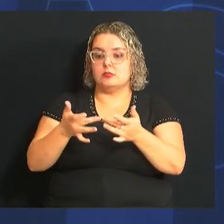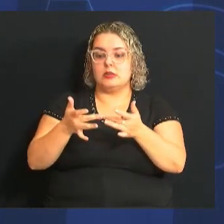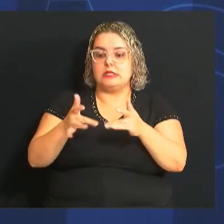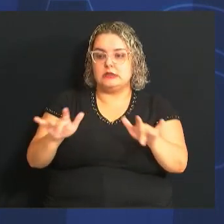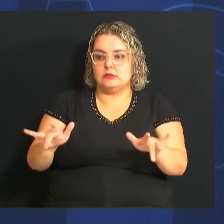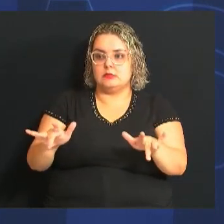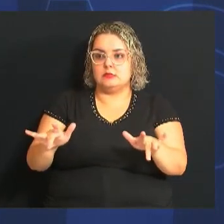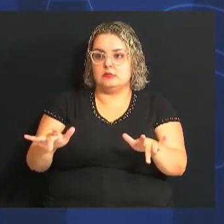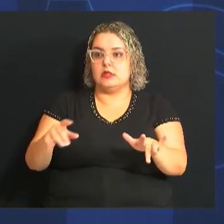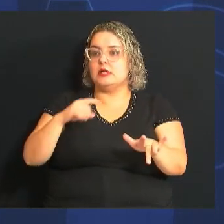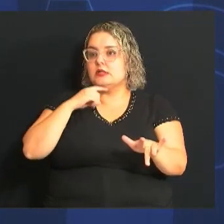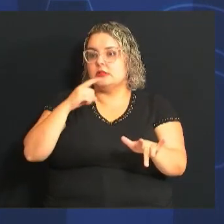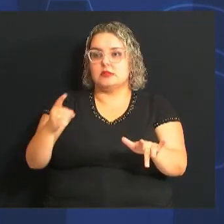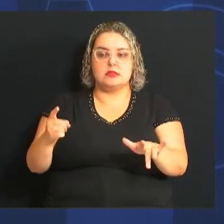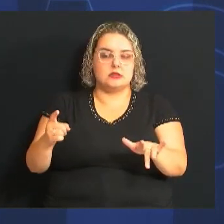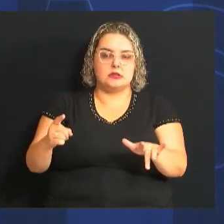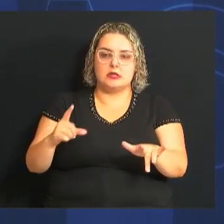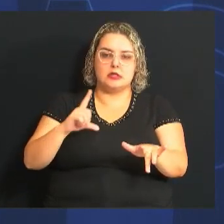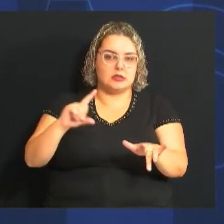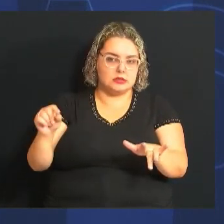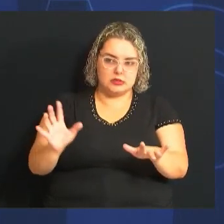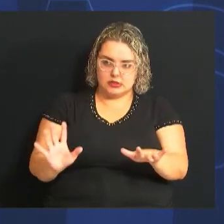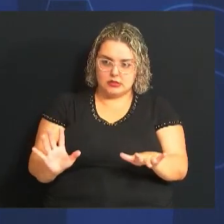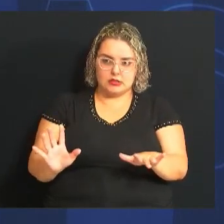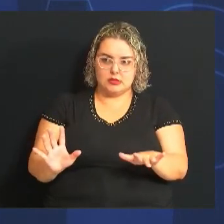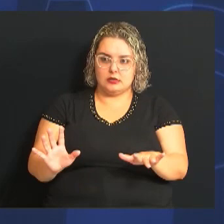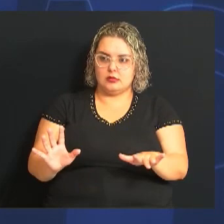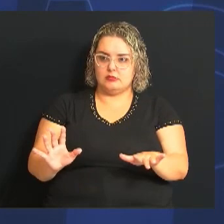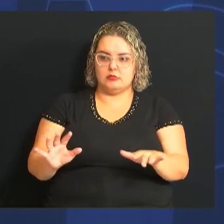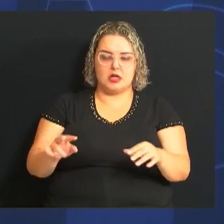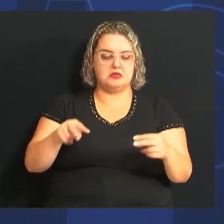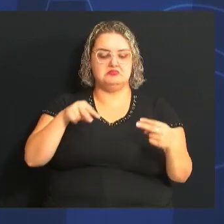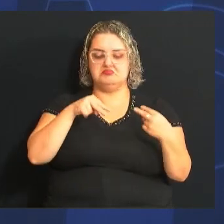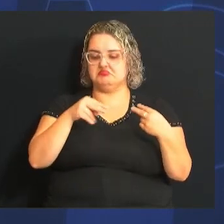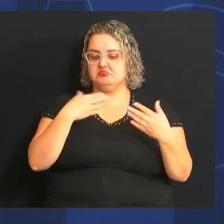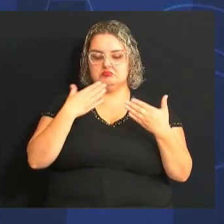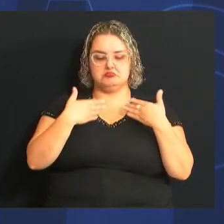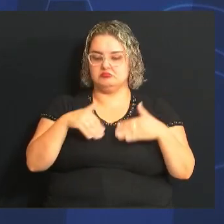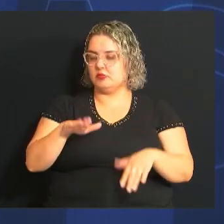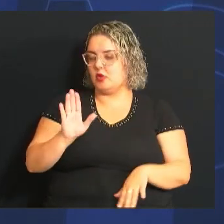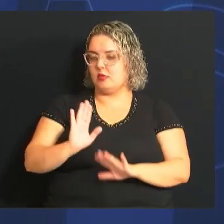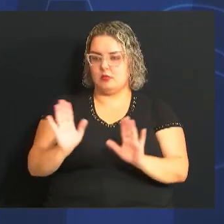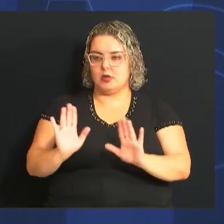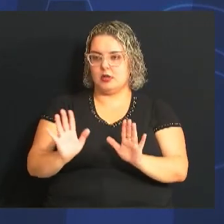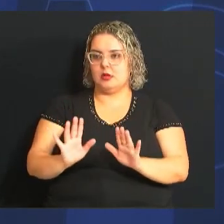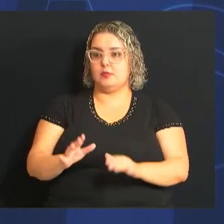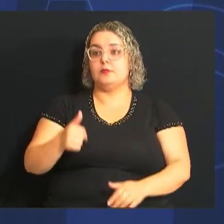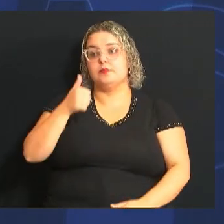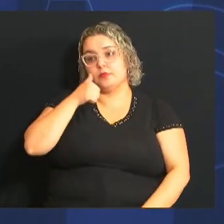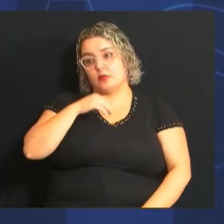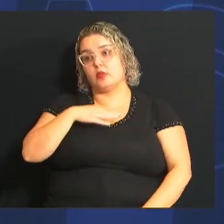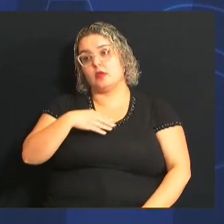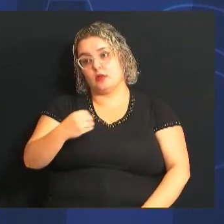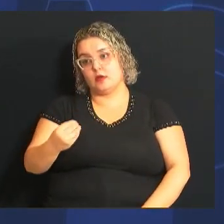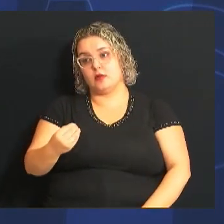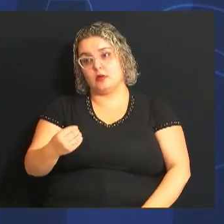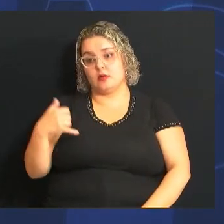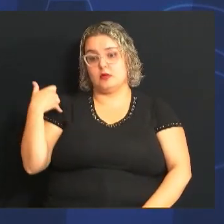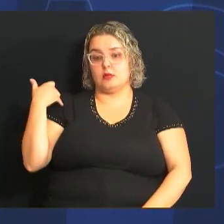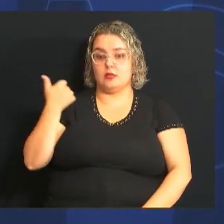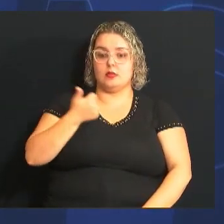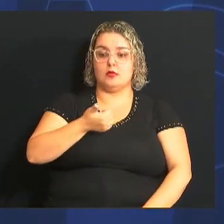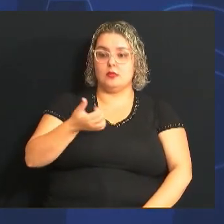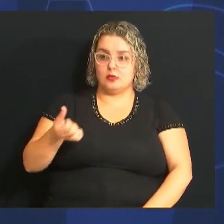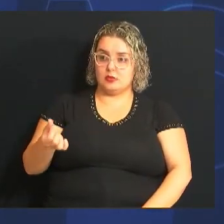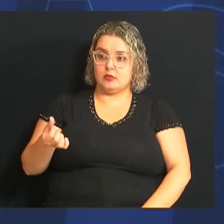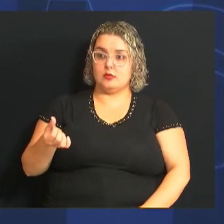a residência. Ela fala que eles nem se olham, não conversam mais, e a filha, que está com 16 anos, não